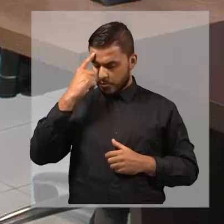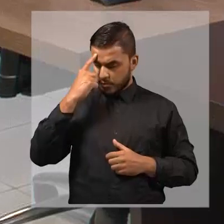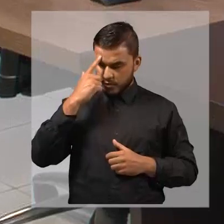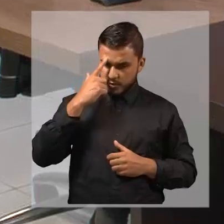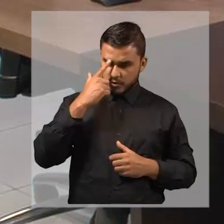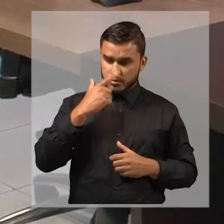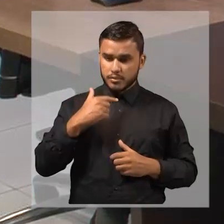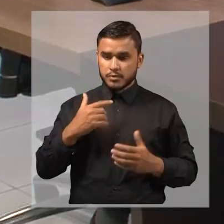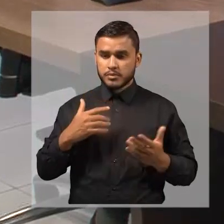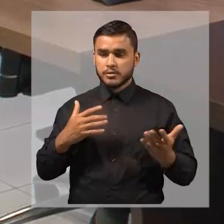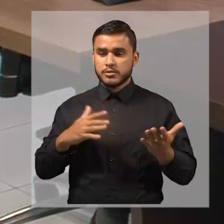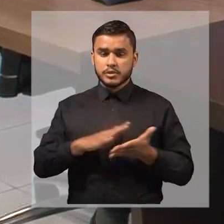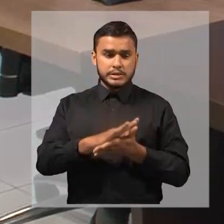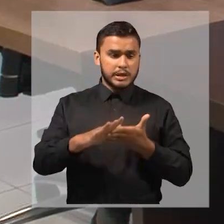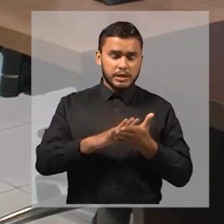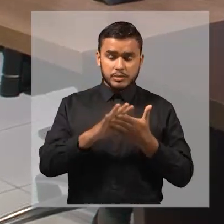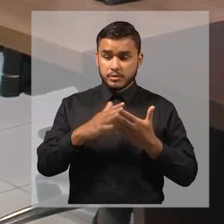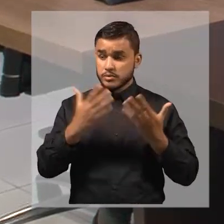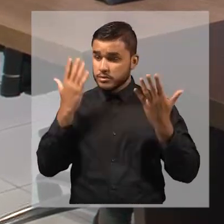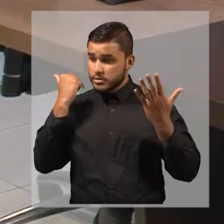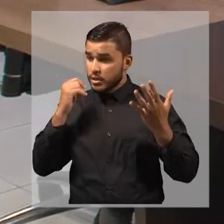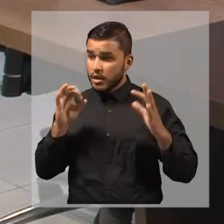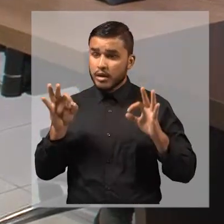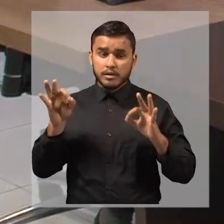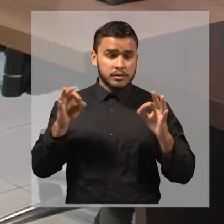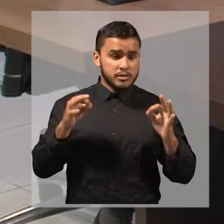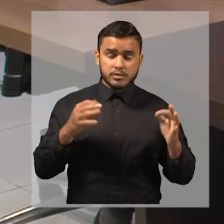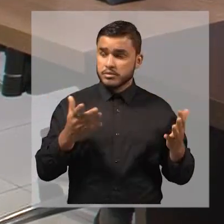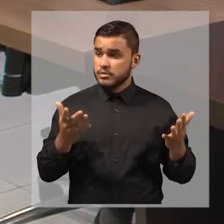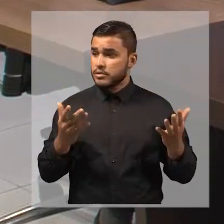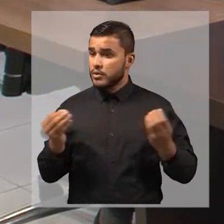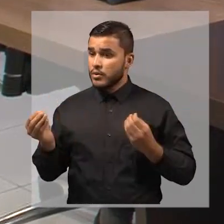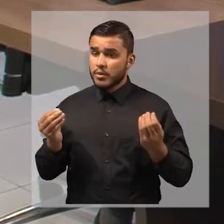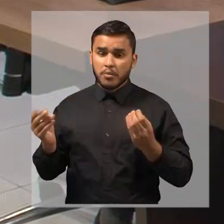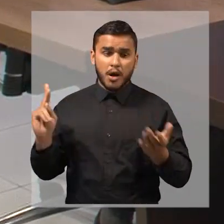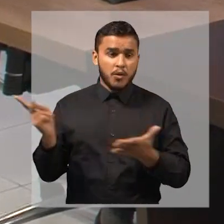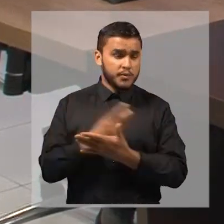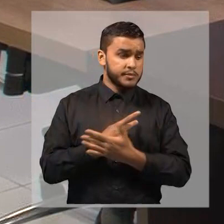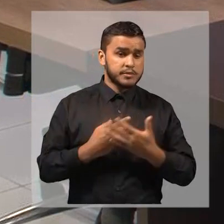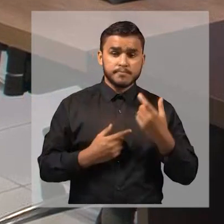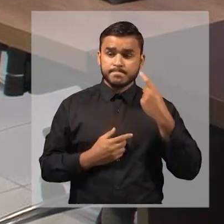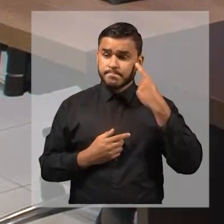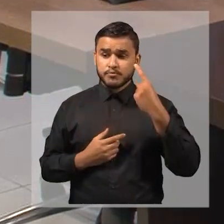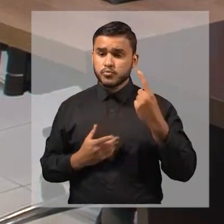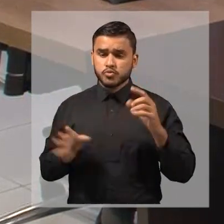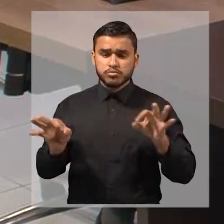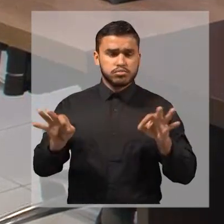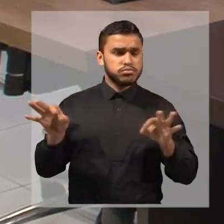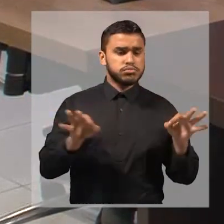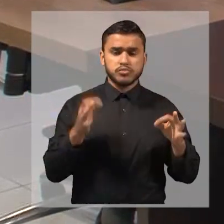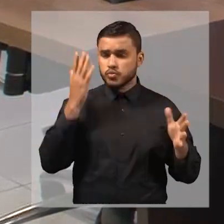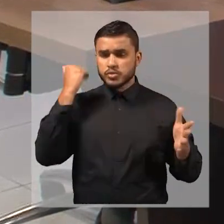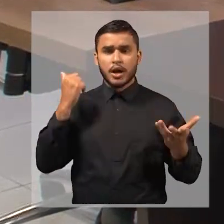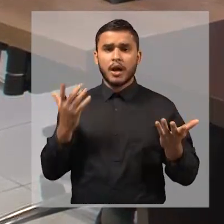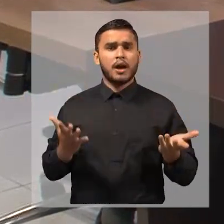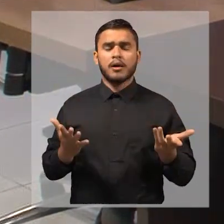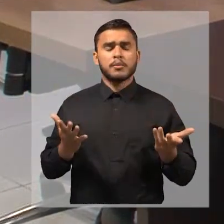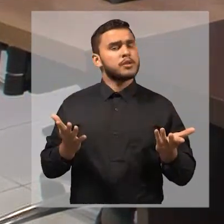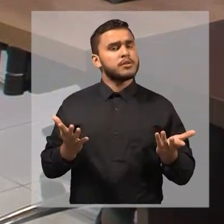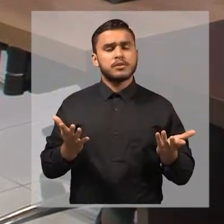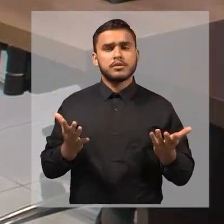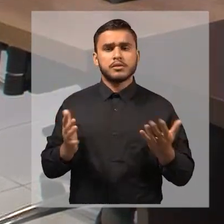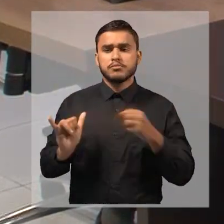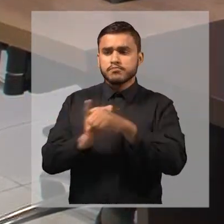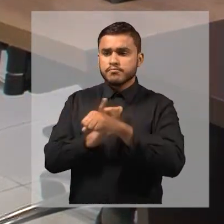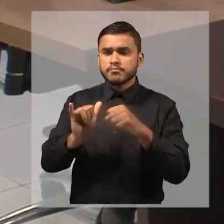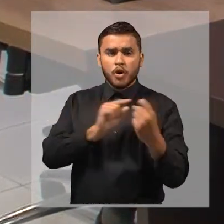aquela expressão mais perdido de que cachorro que cai de caminhão de mudança? Em 3 meses, o que a gente já teve. A coisa é mais ou menos nesse sentido. Você não